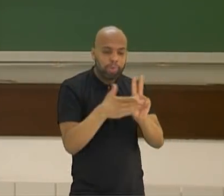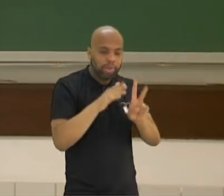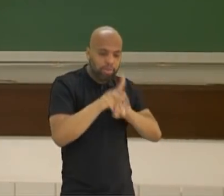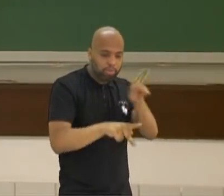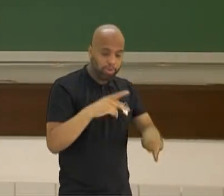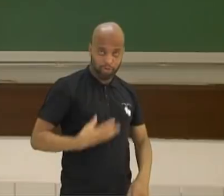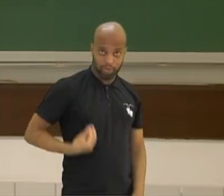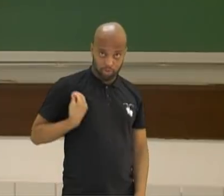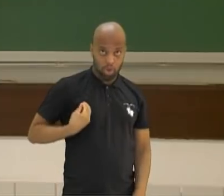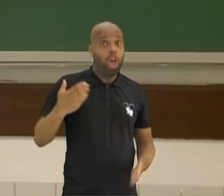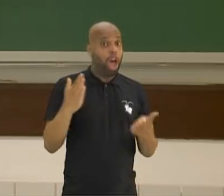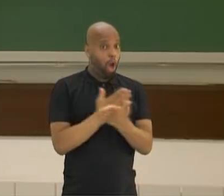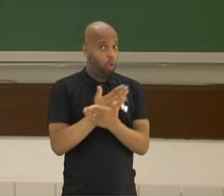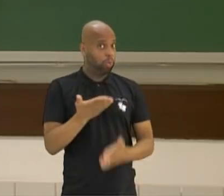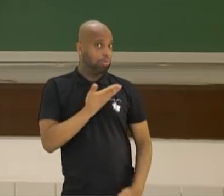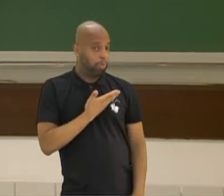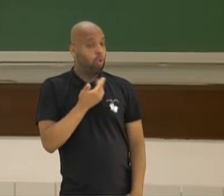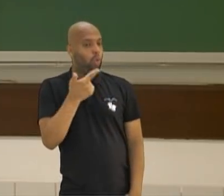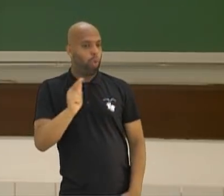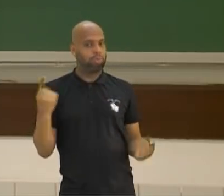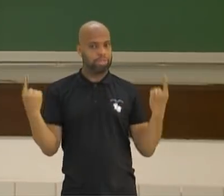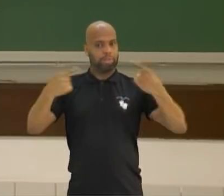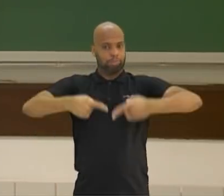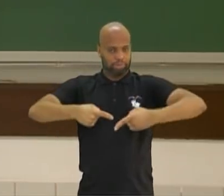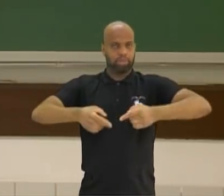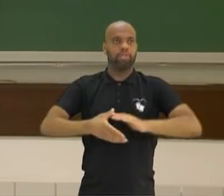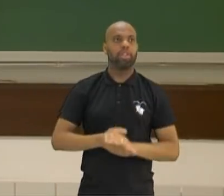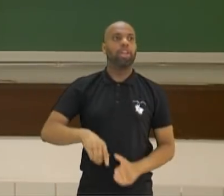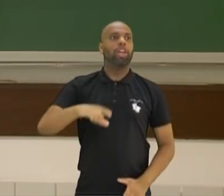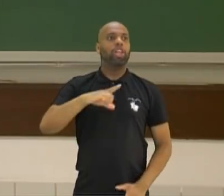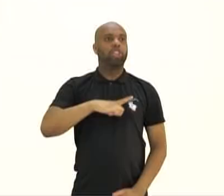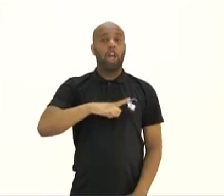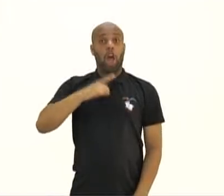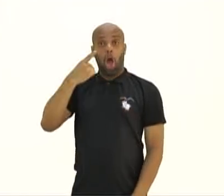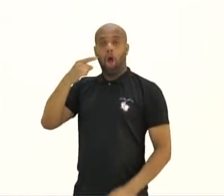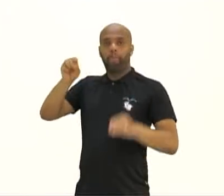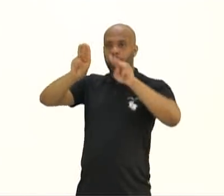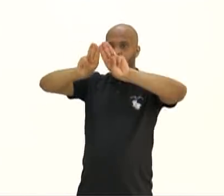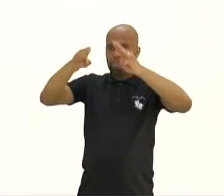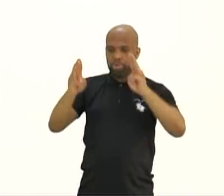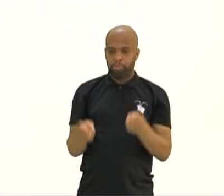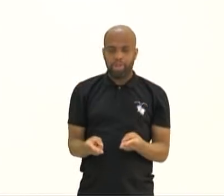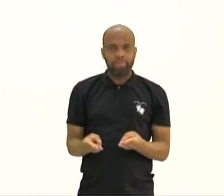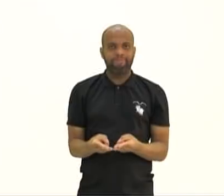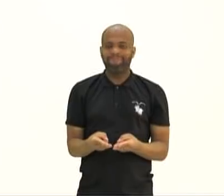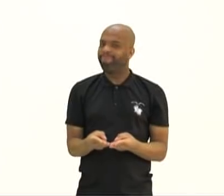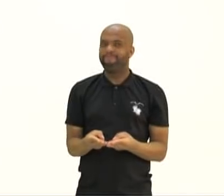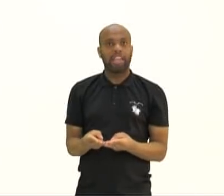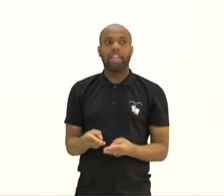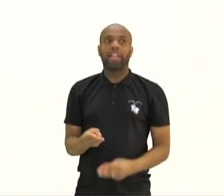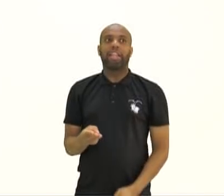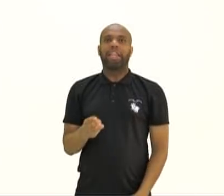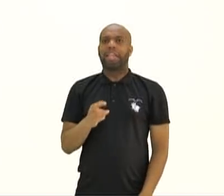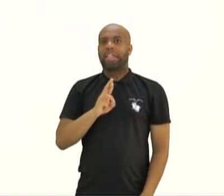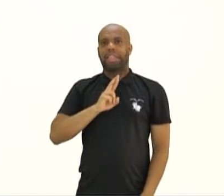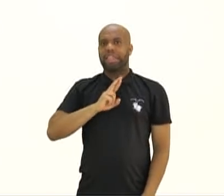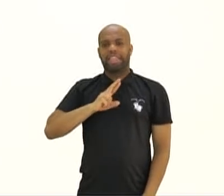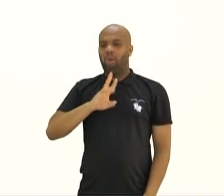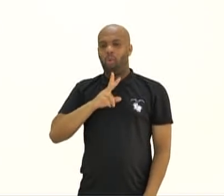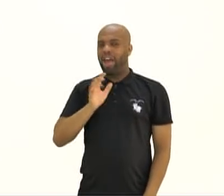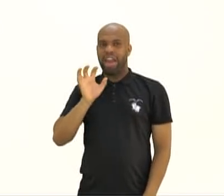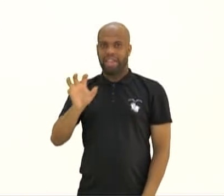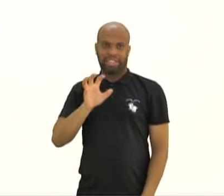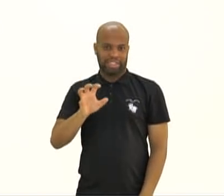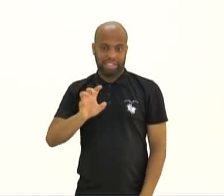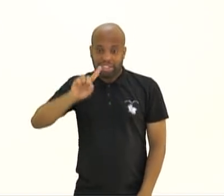inimigos. Essas fronteiras que você está olhando nesse mapa do Brasil, eles não conheciam, essas fronteiras foram criadas